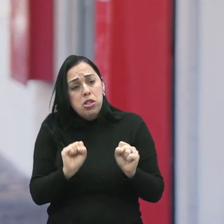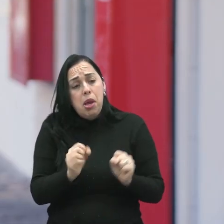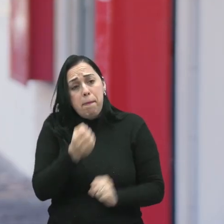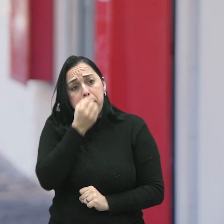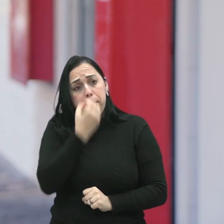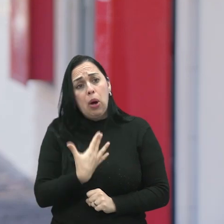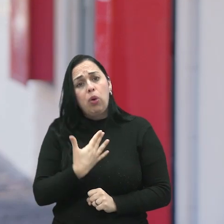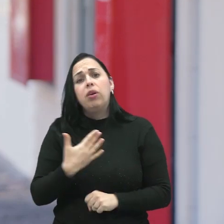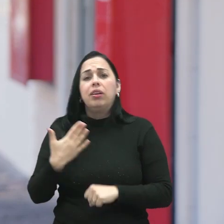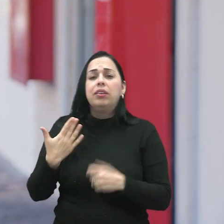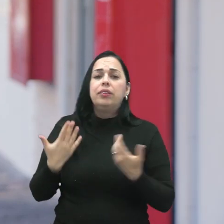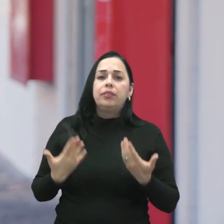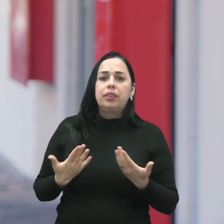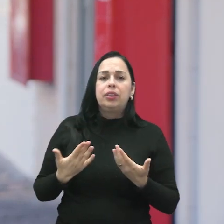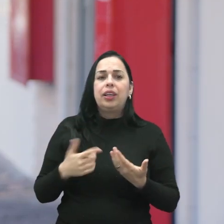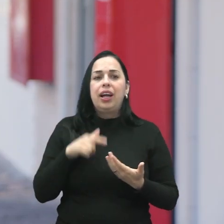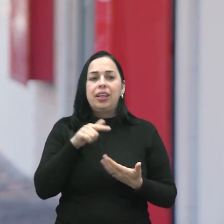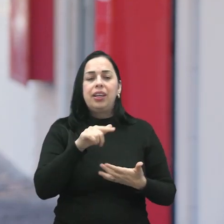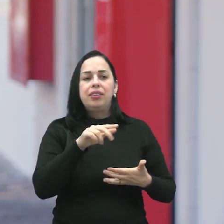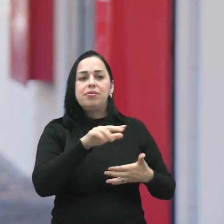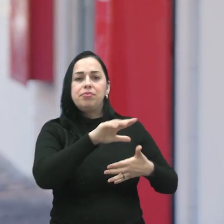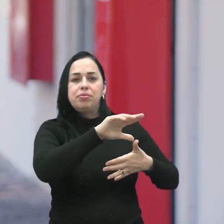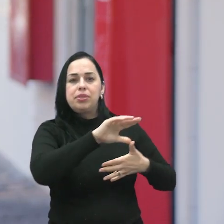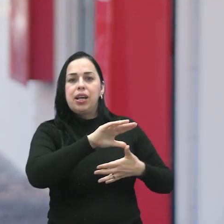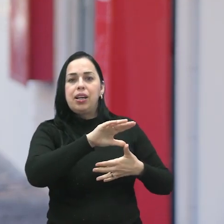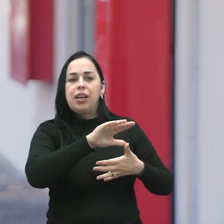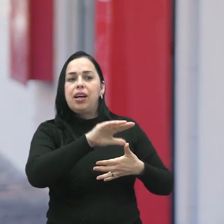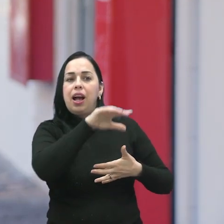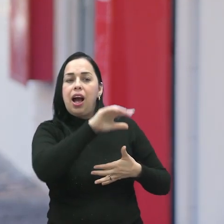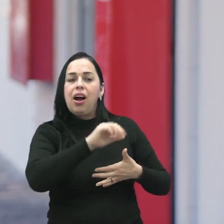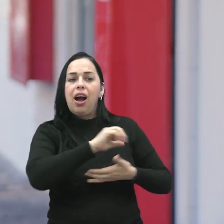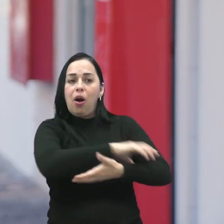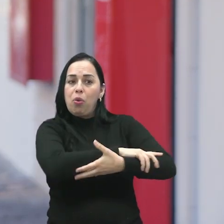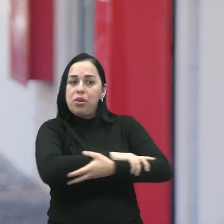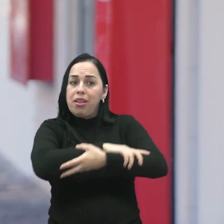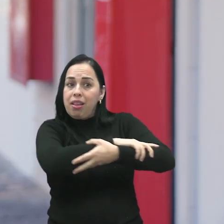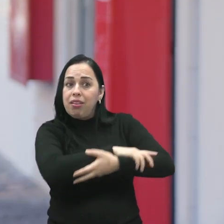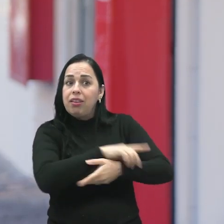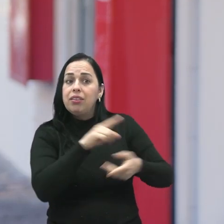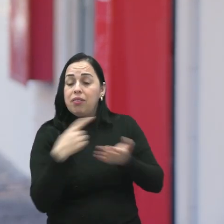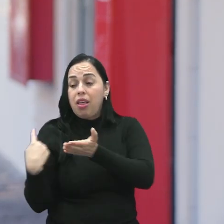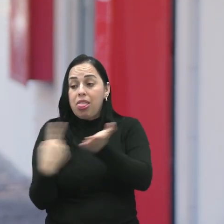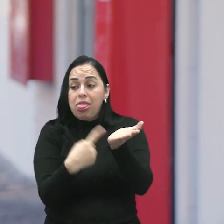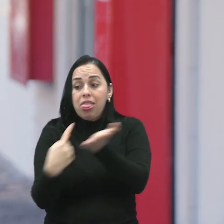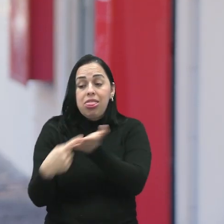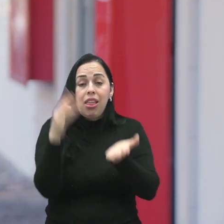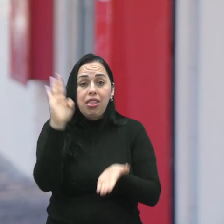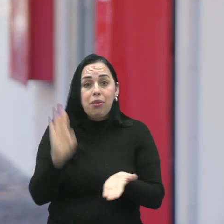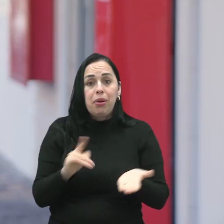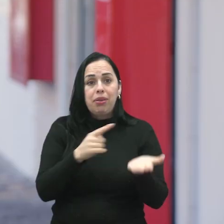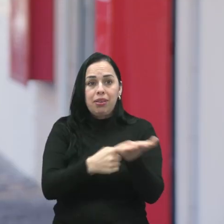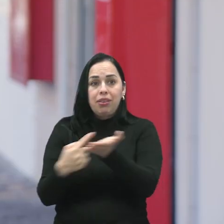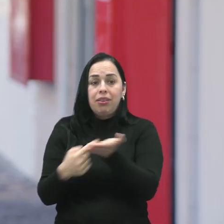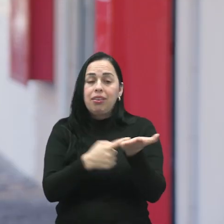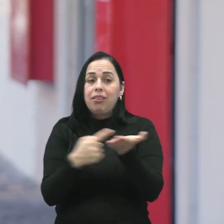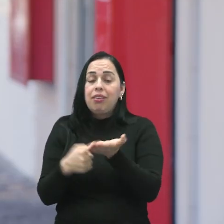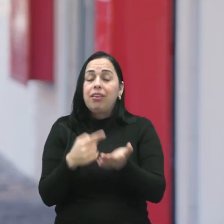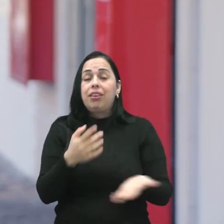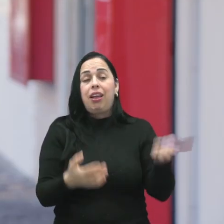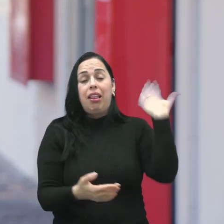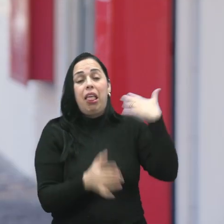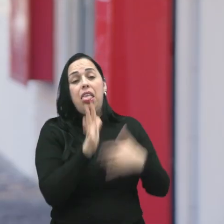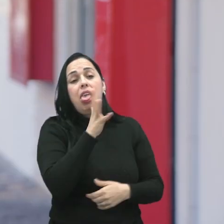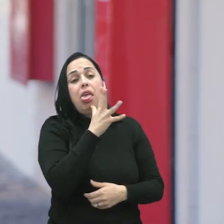no sentido de fazer com que o Mercosul e a União Europeia faça esse acordo que está há um tempão para